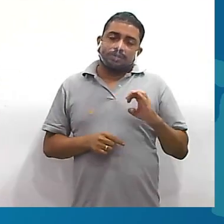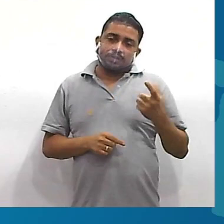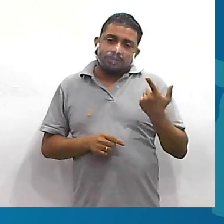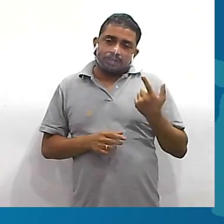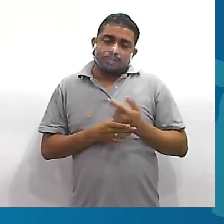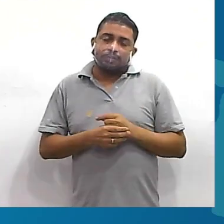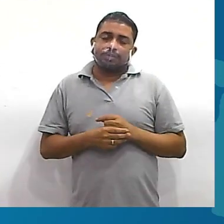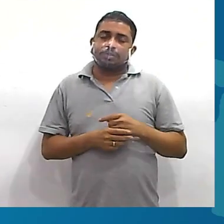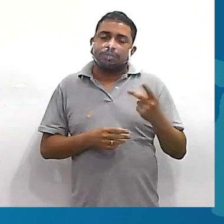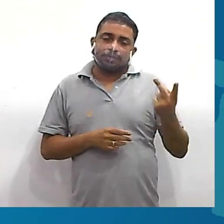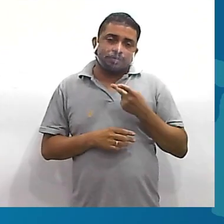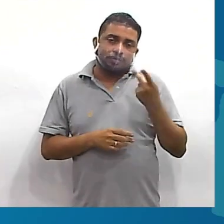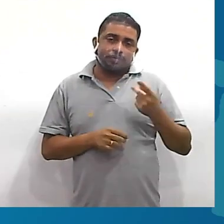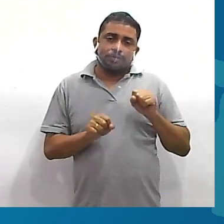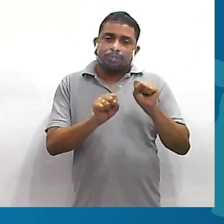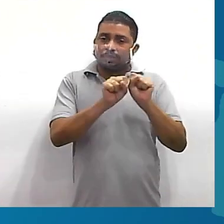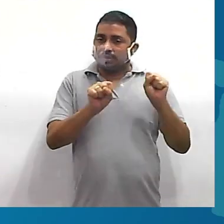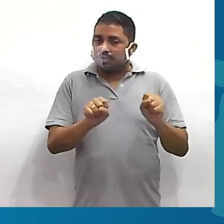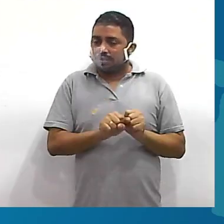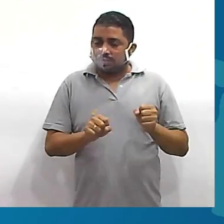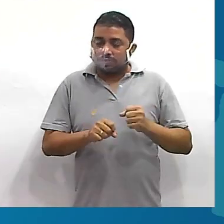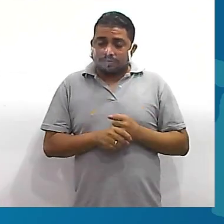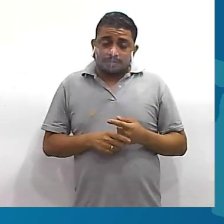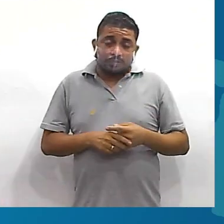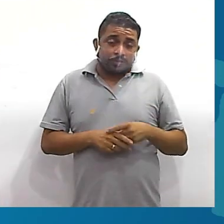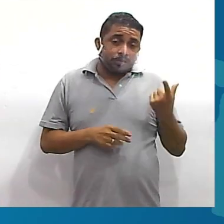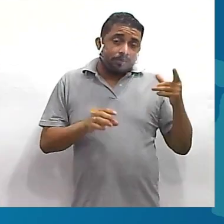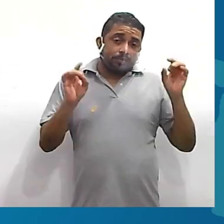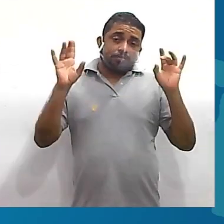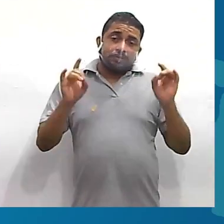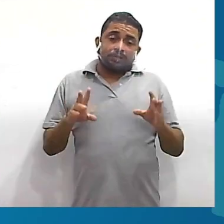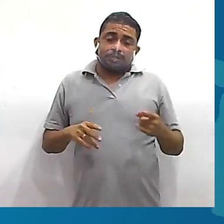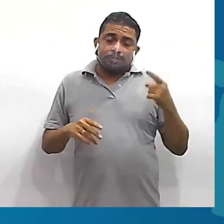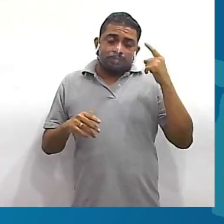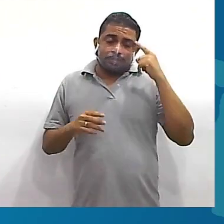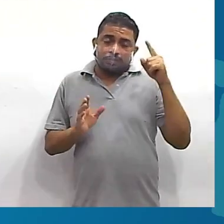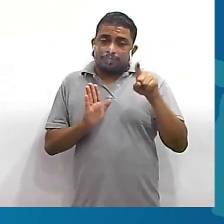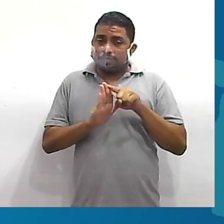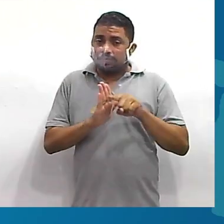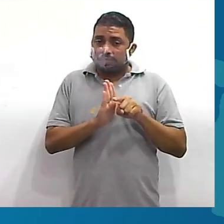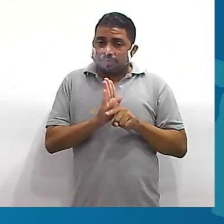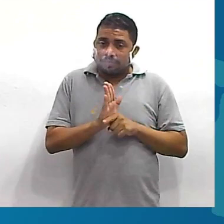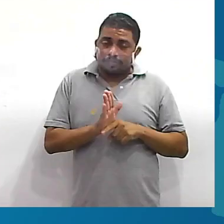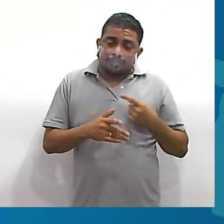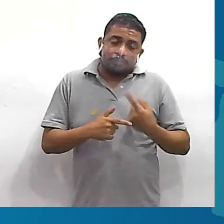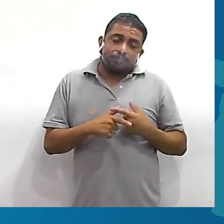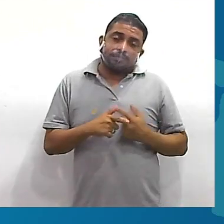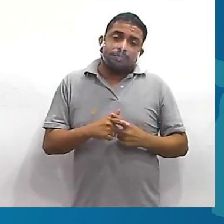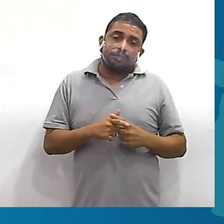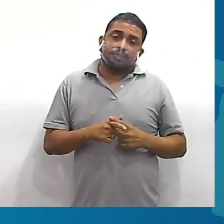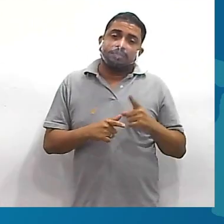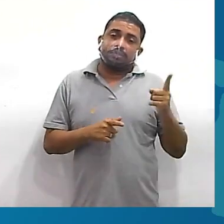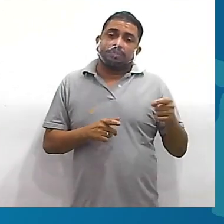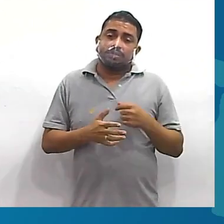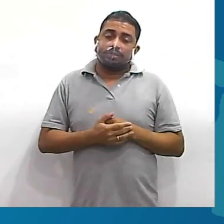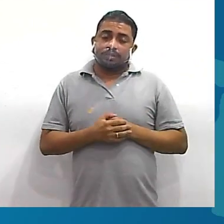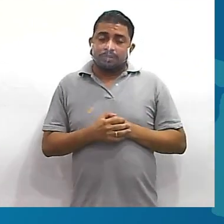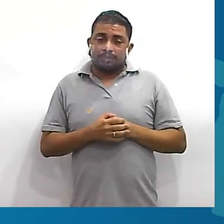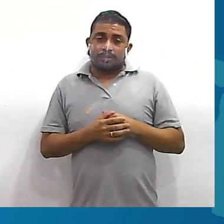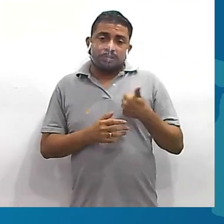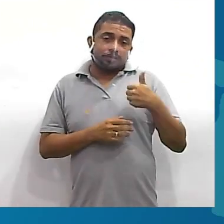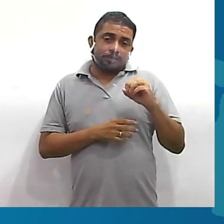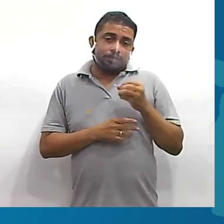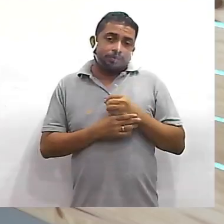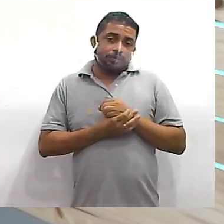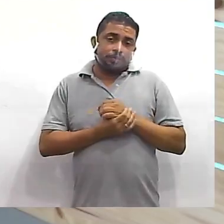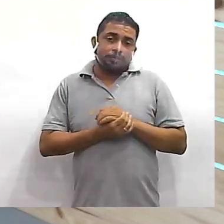quando ele está falando de sistemas aqui, muito especificamente ele está pensando naquela programação lá de trás, porque essa competência, essas 10